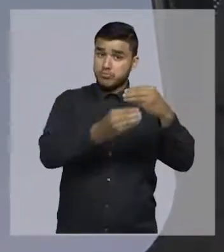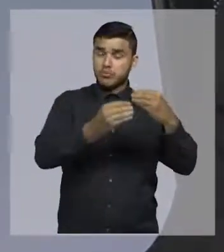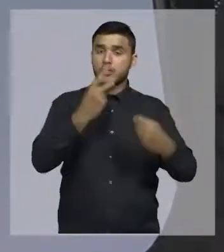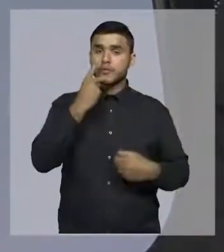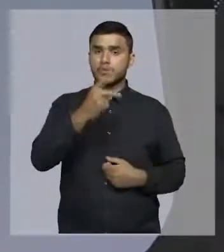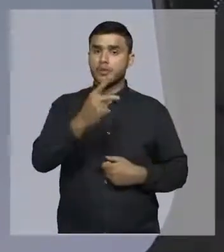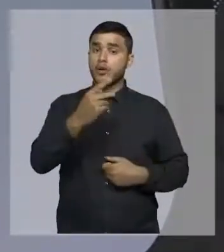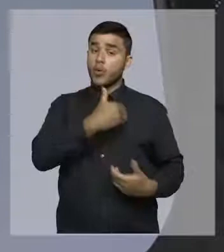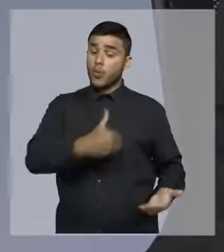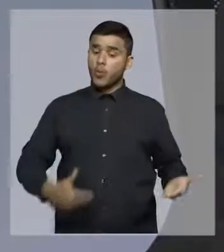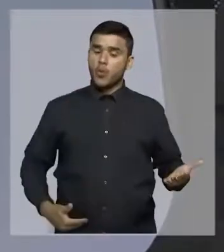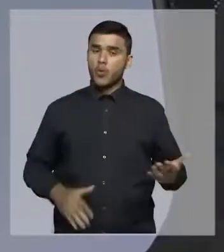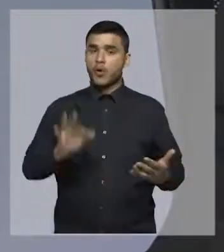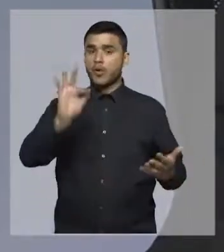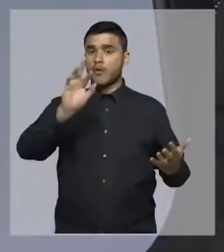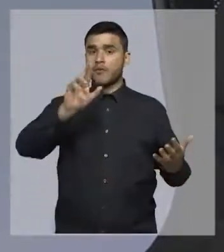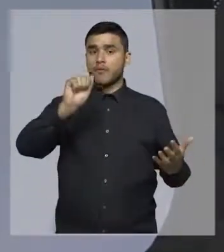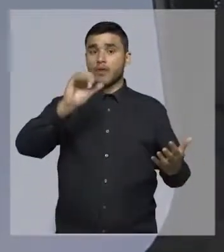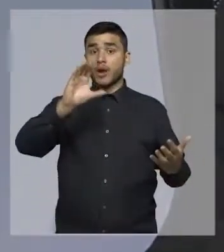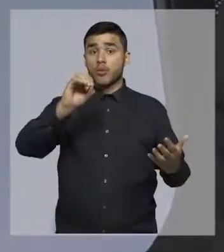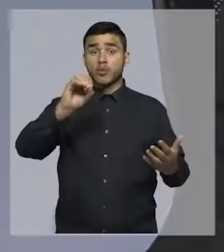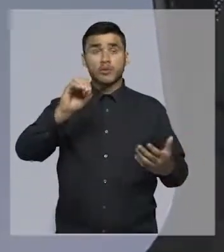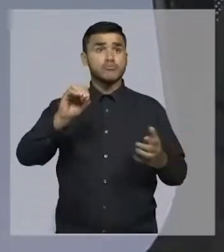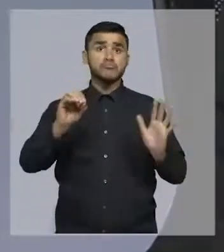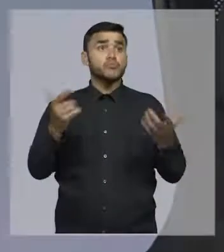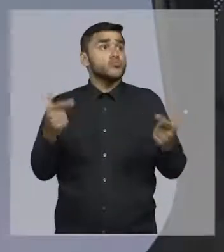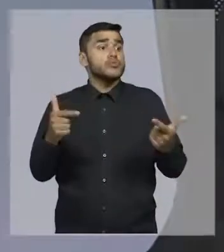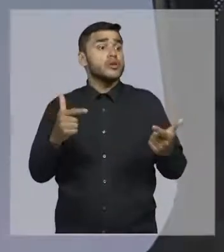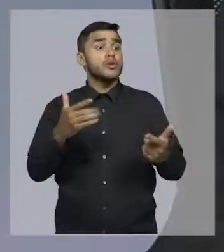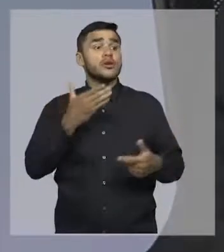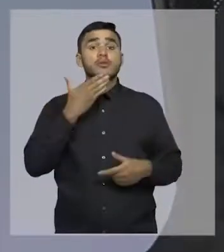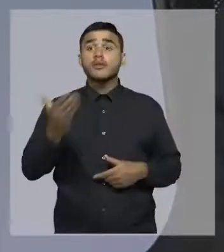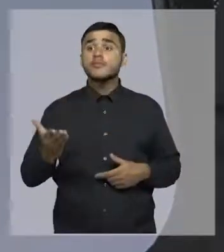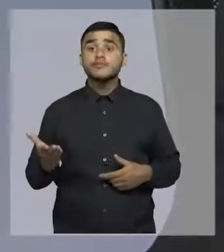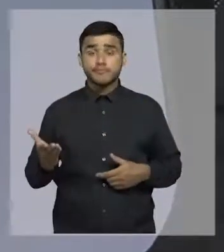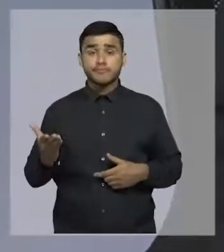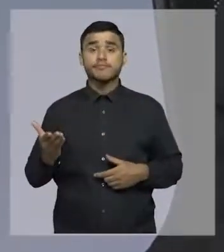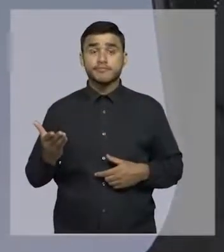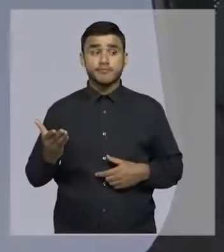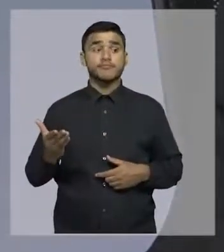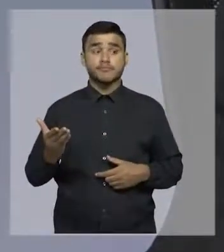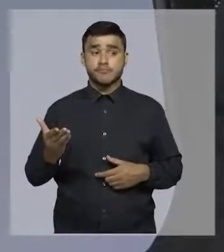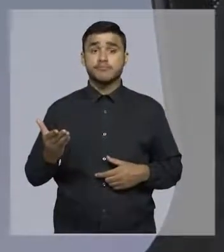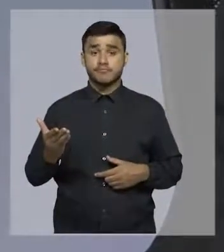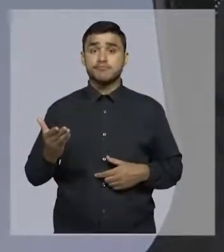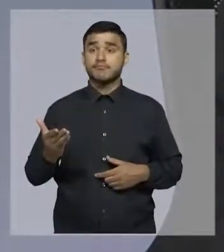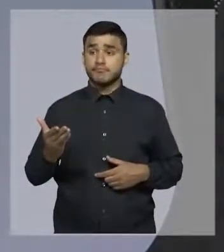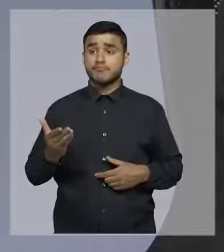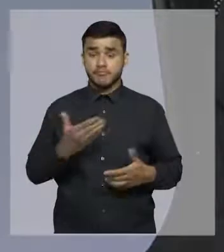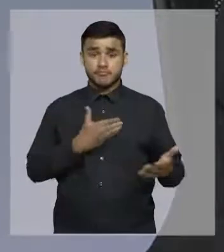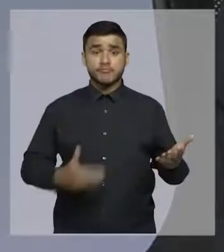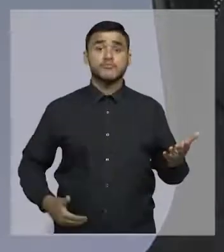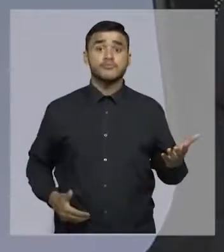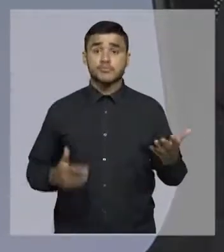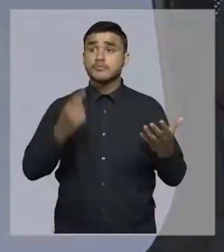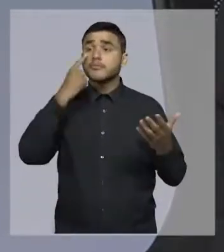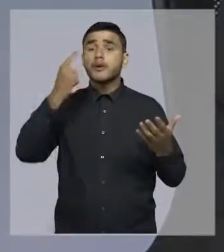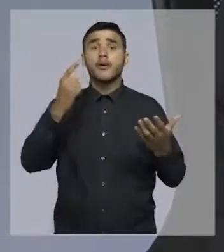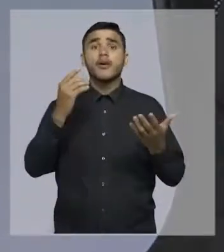fraco, ele não existe. Porque falta a ele um elemento fundamental em qualquer